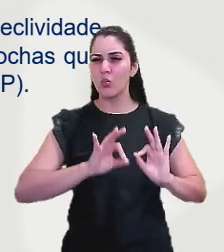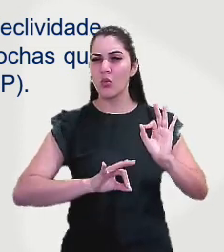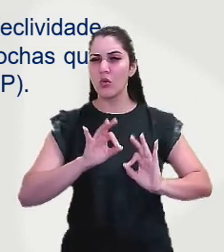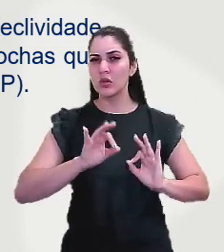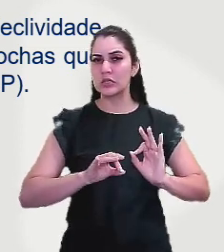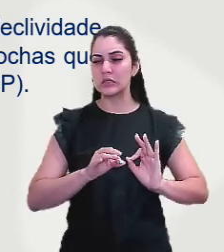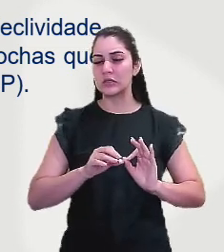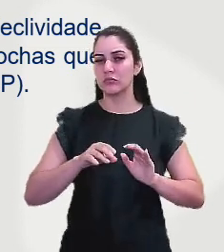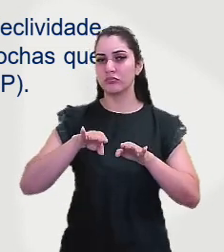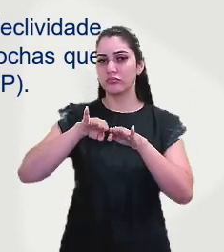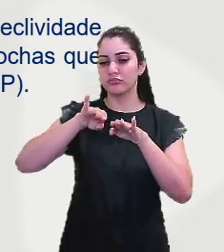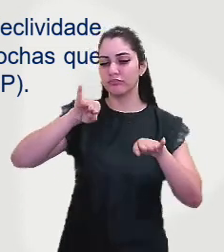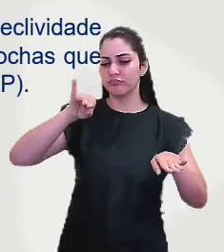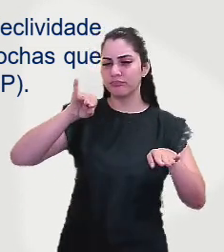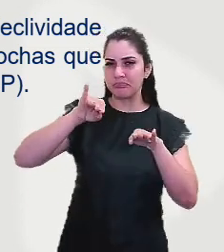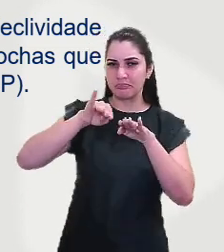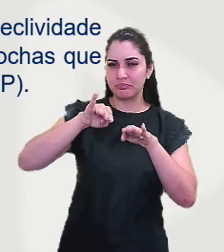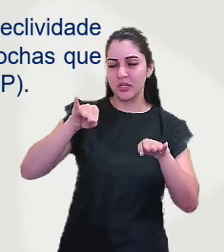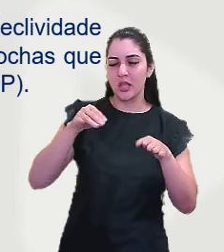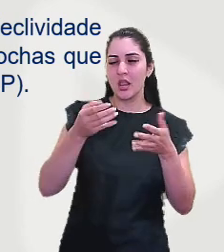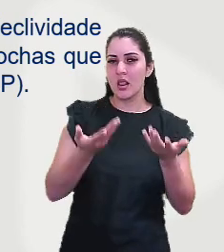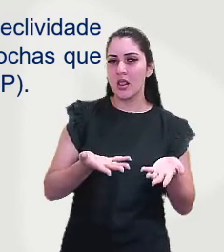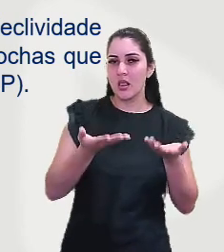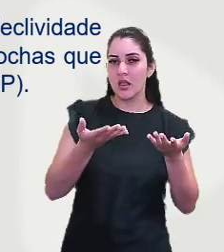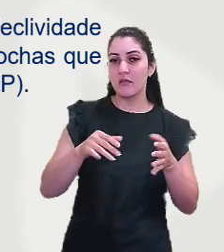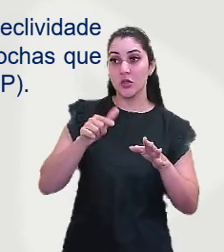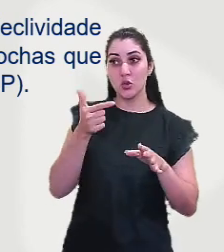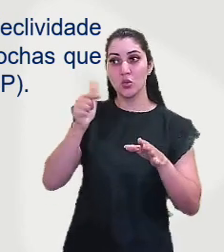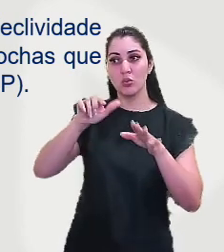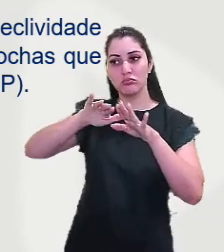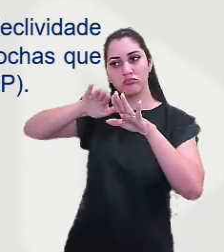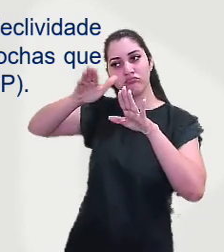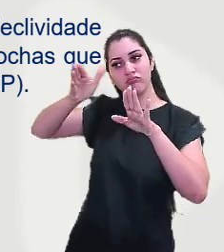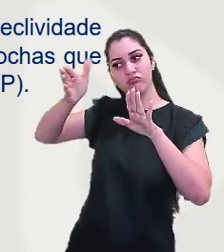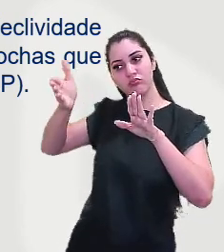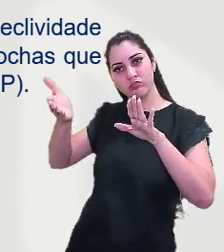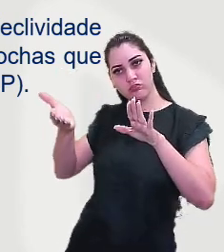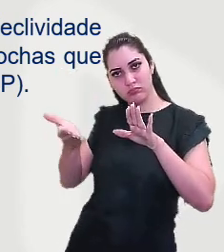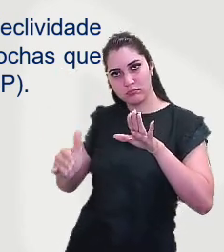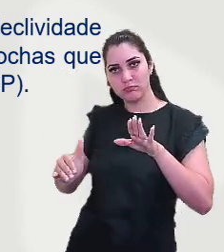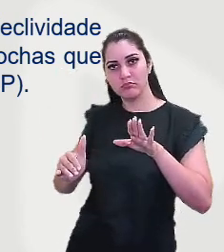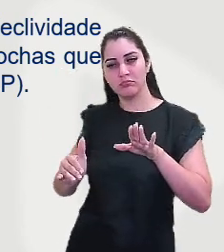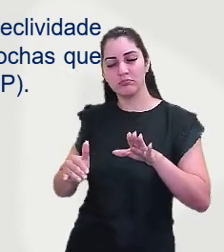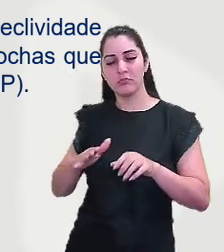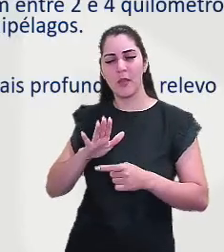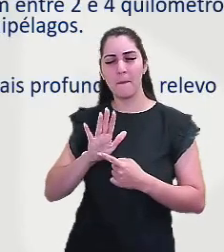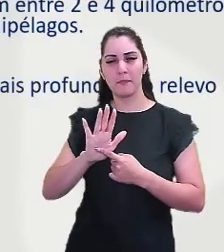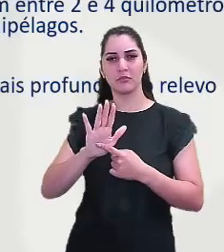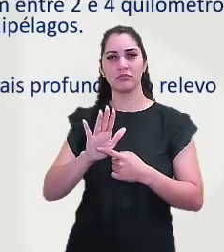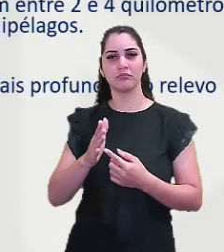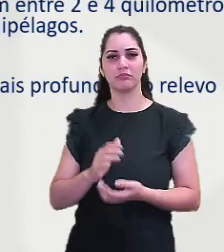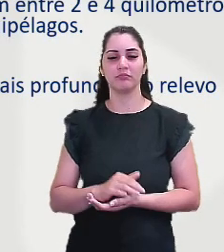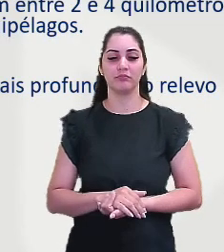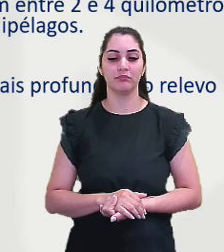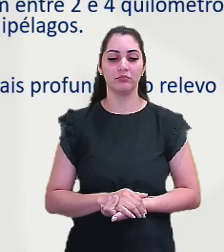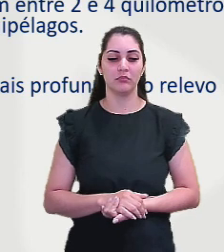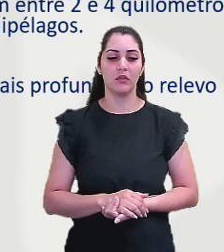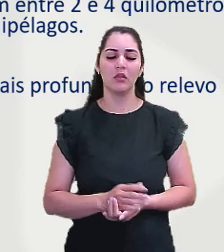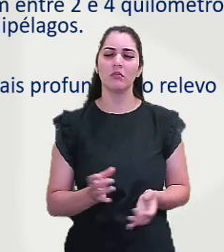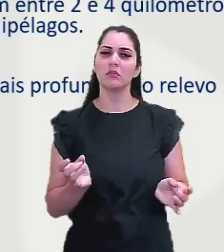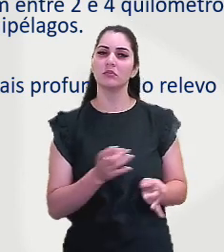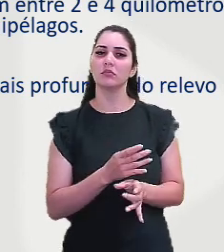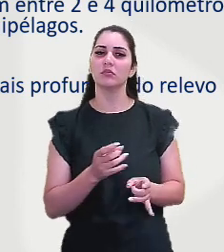lado uma declividade muito suave e do outro uma declividade mais abrupta. E para